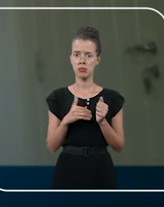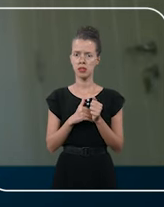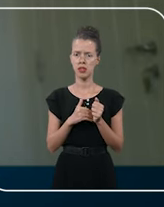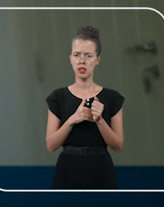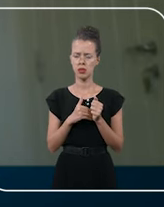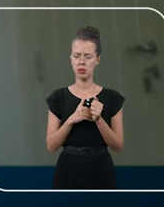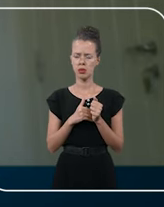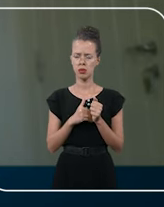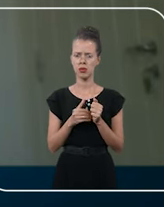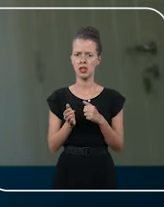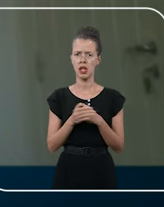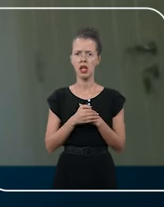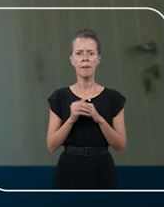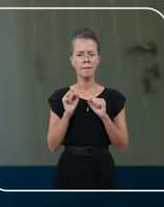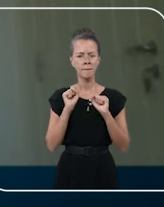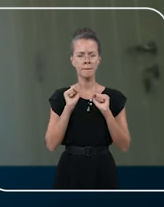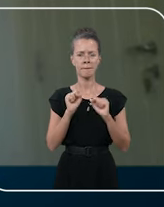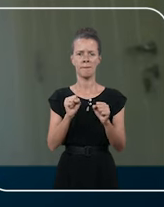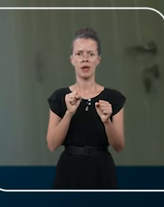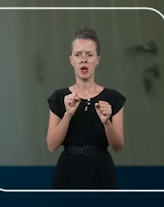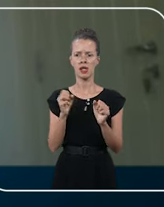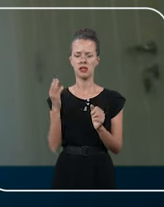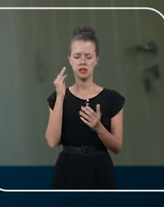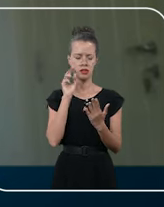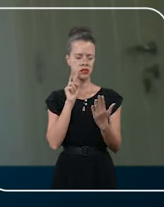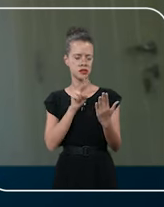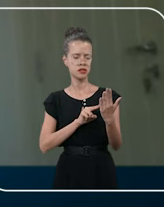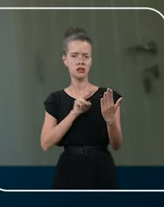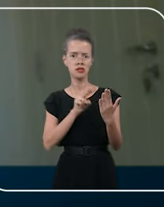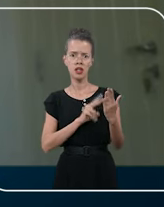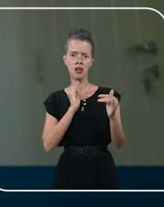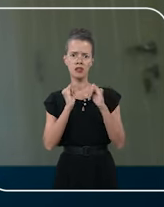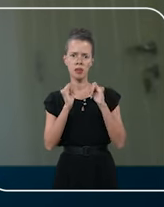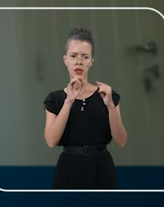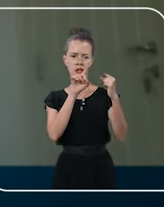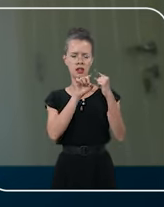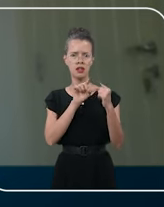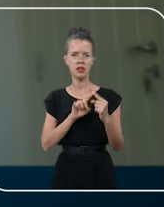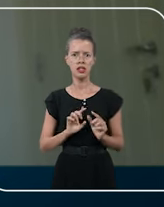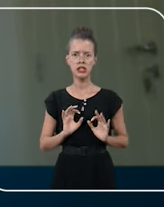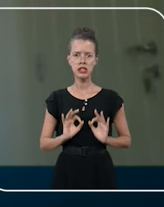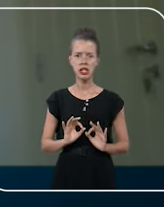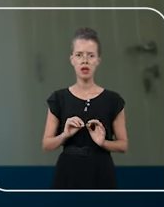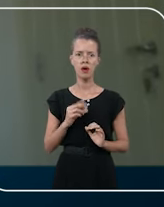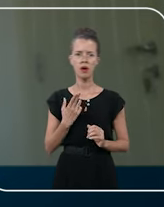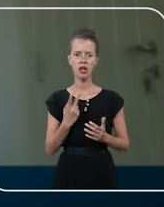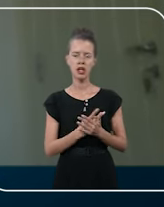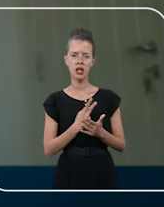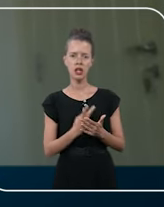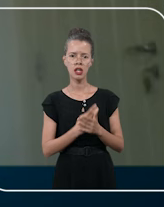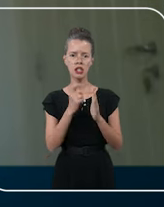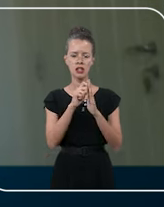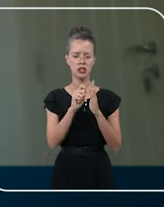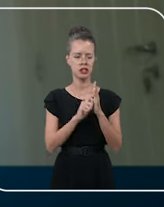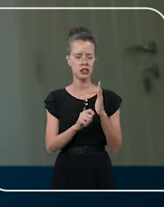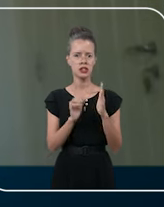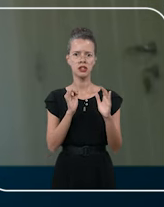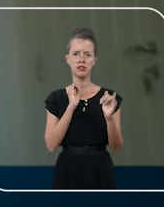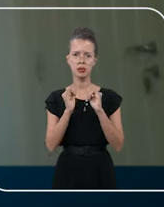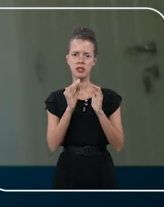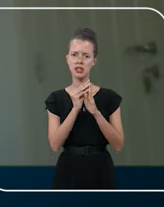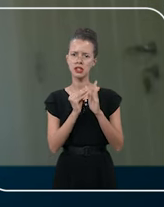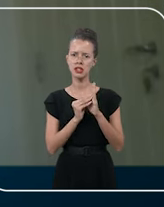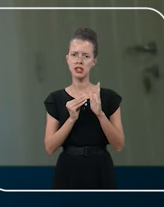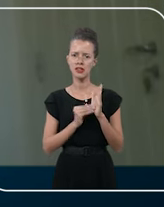de acessar e verificar se aqueles dados estão corretos, se foi preenchido de forma correta, né? Quantas vezes nós